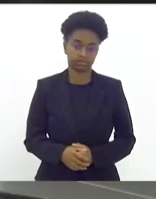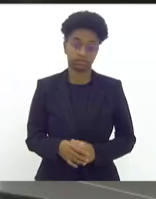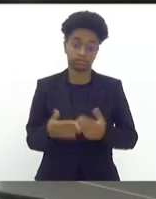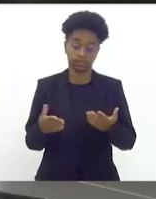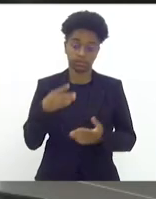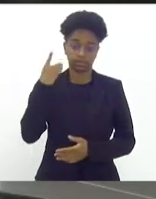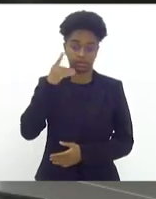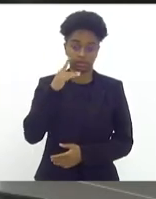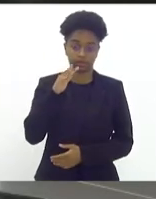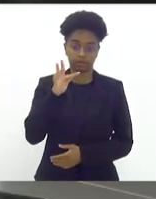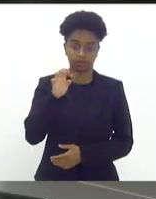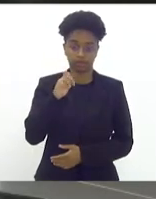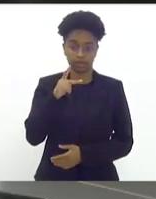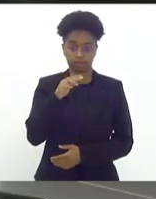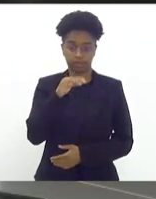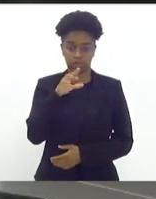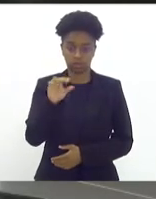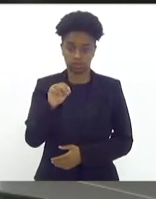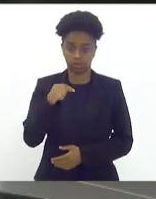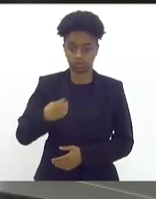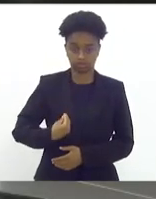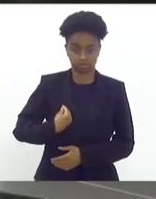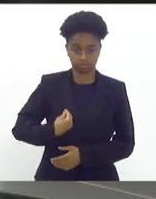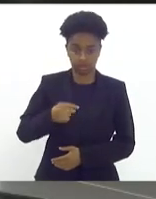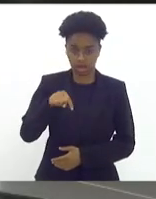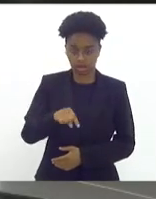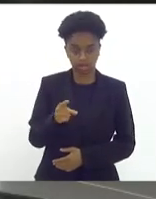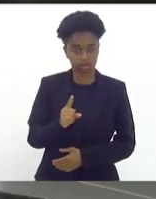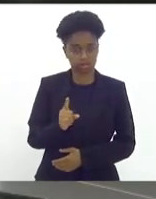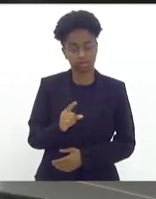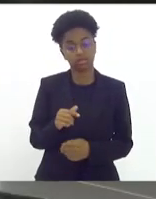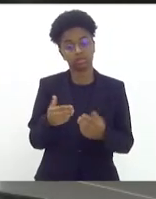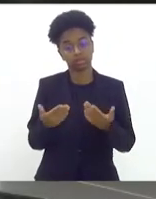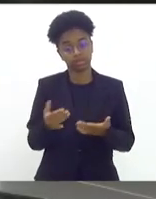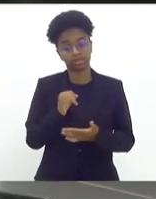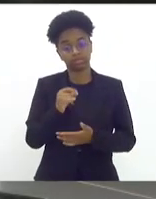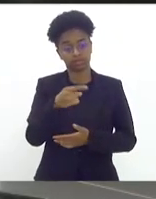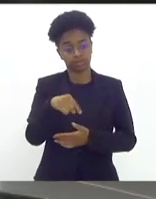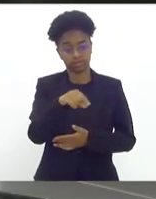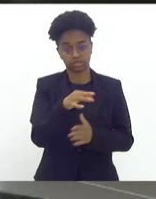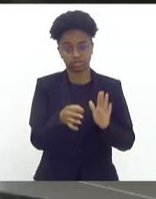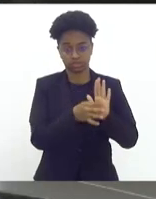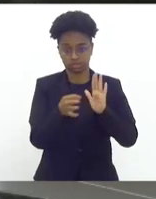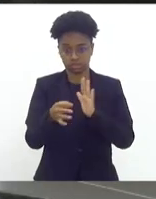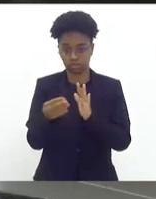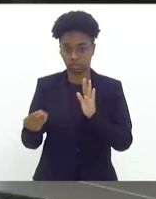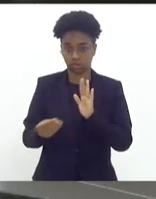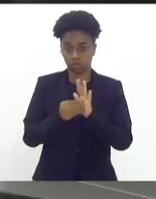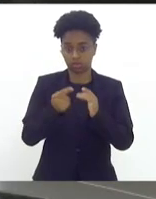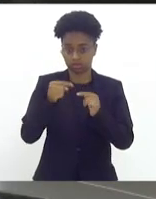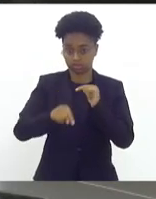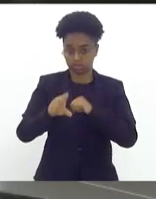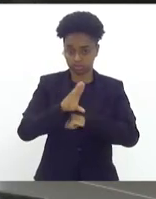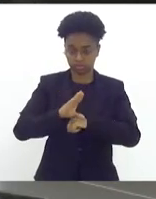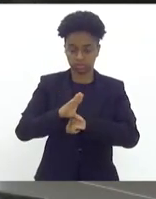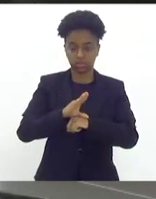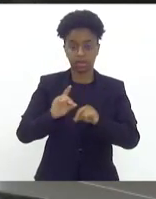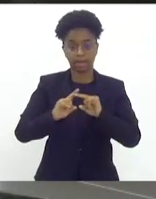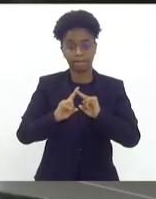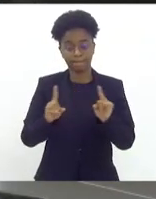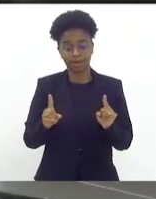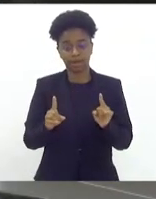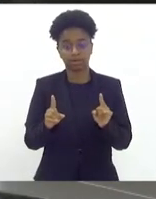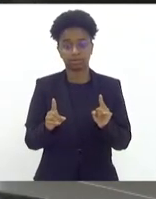deputado Filipinho Raves não está aqui, obviamente que se algum dos colegas for dar o parecer pela inconstitucionalidade, mas até em